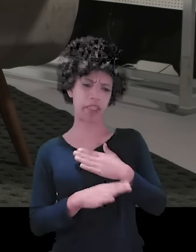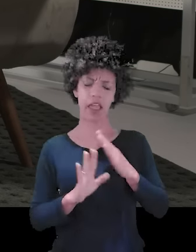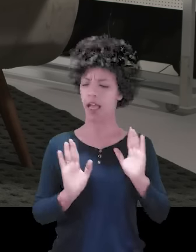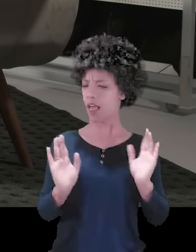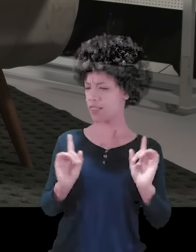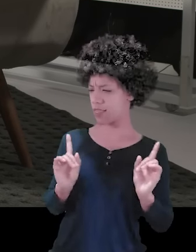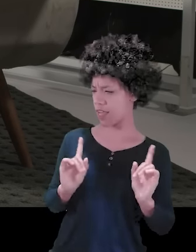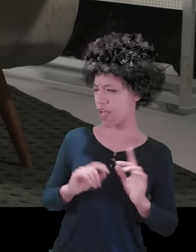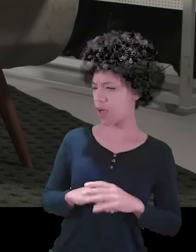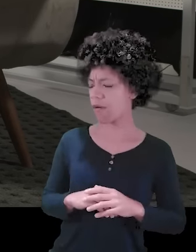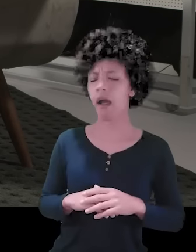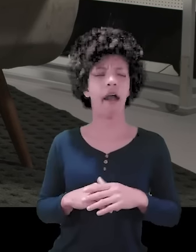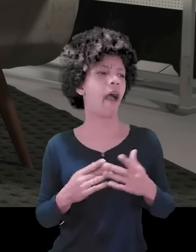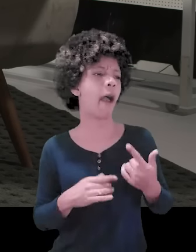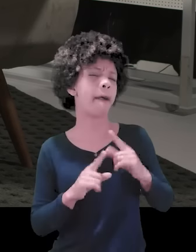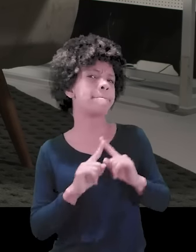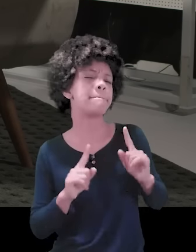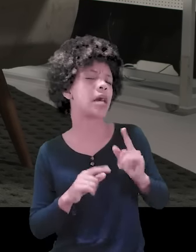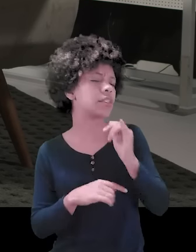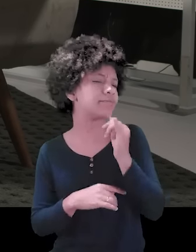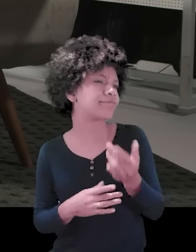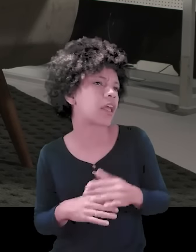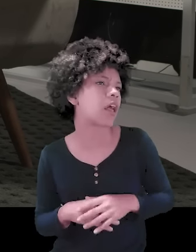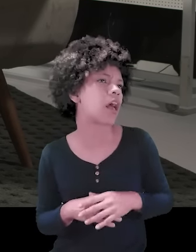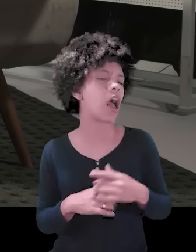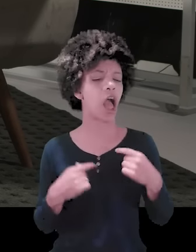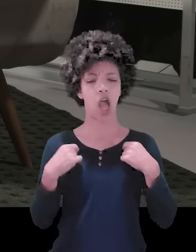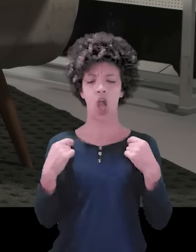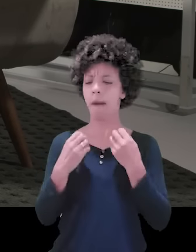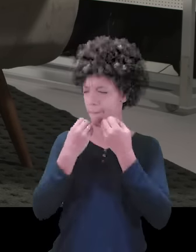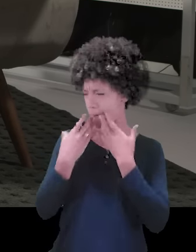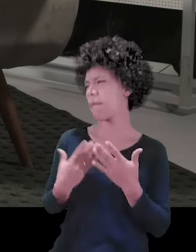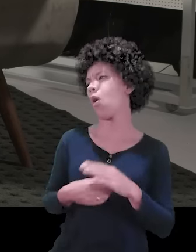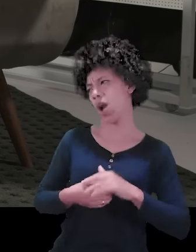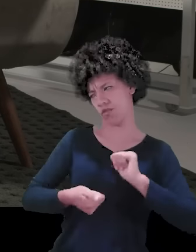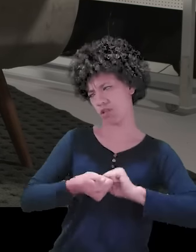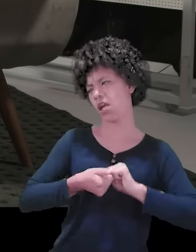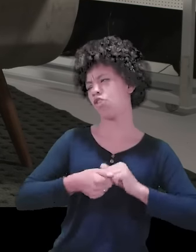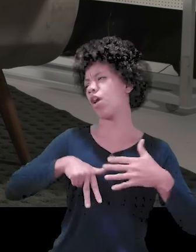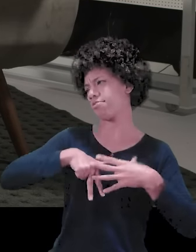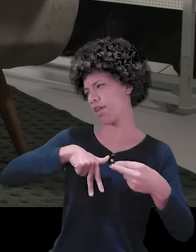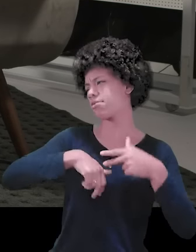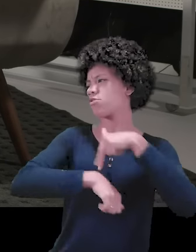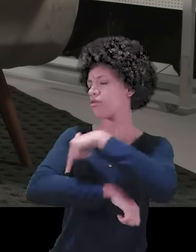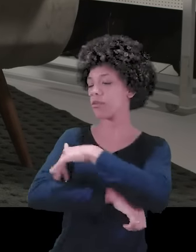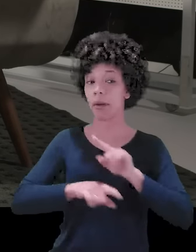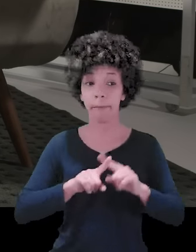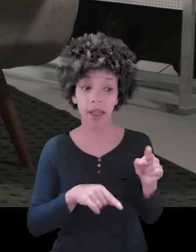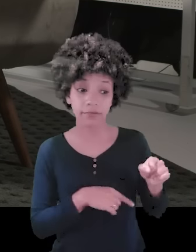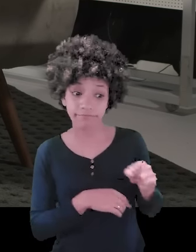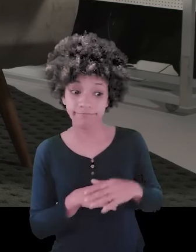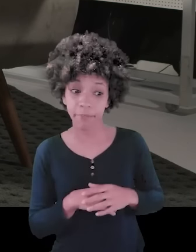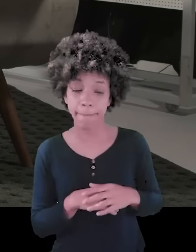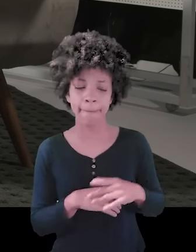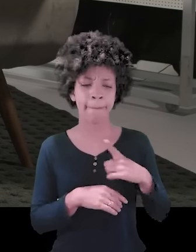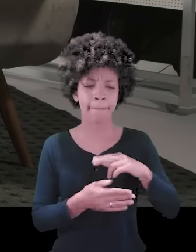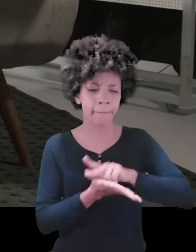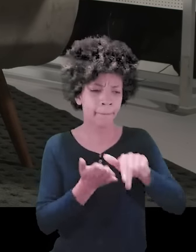a não pô não mas assim ó a roupa é muito boa é moda roupa cara mas tá aqui ó Saiu